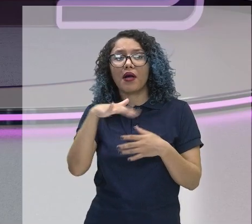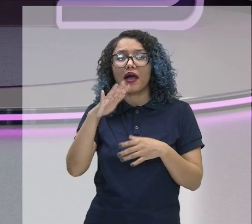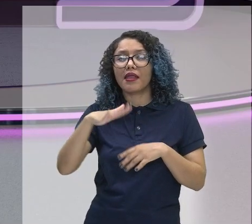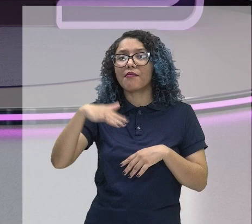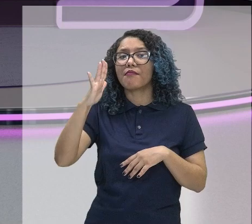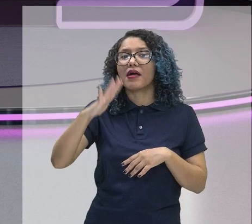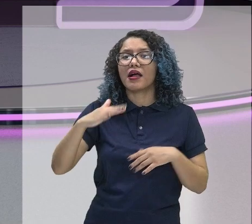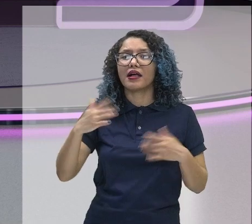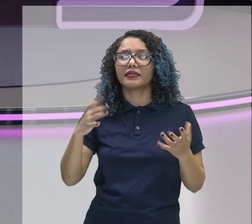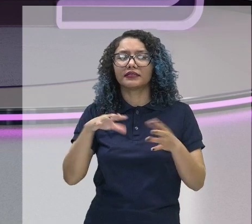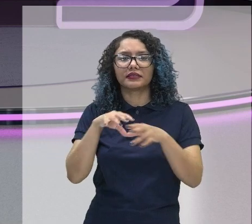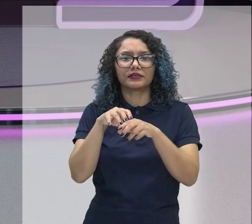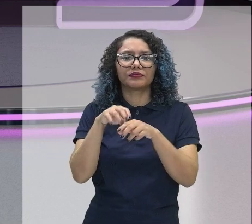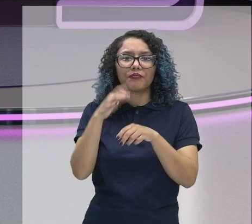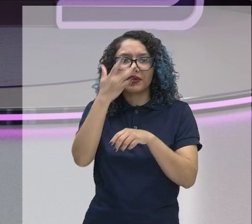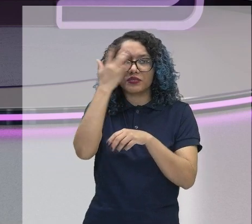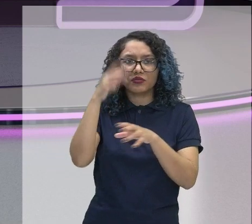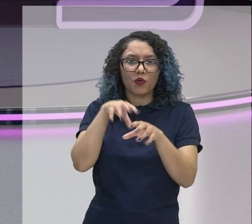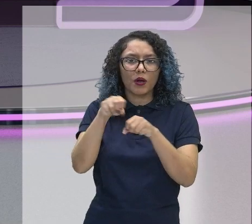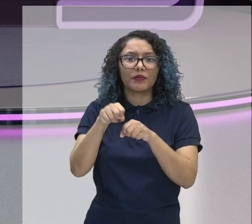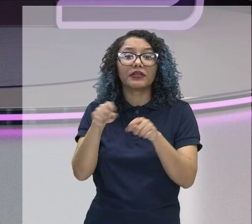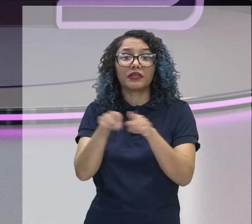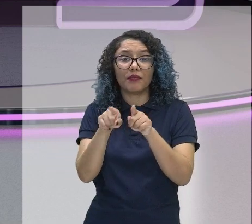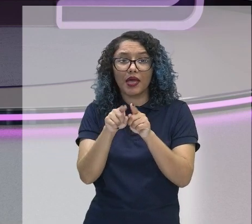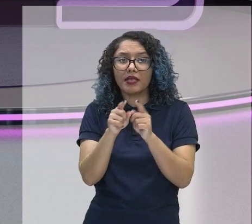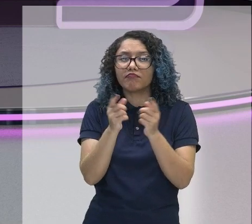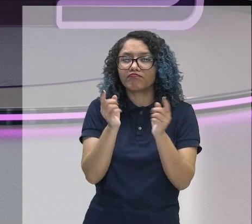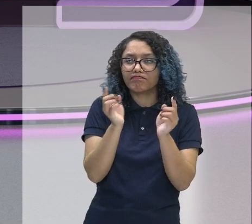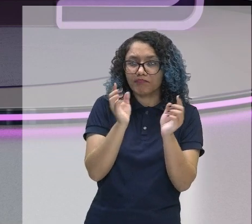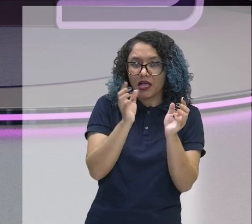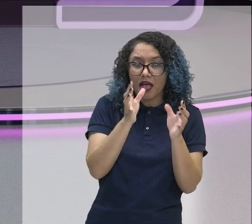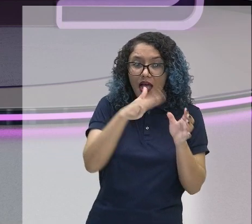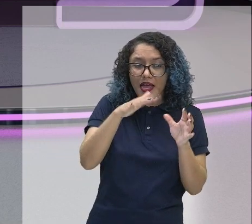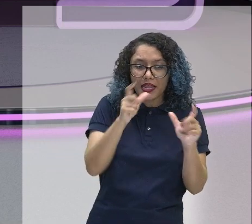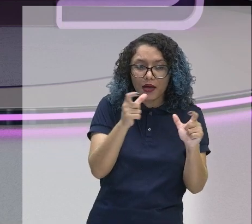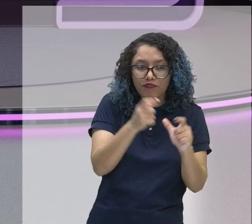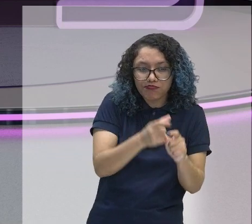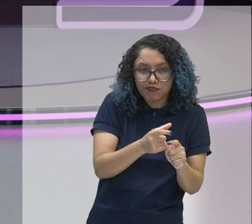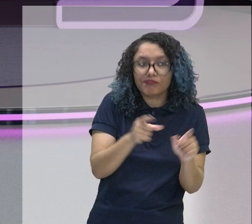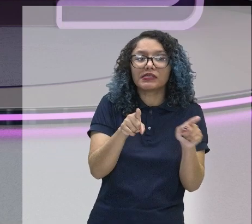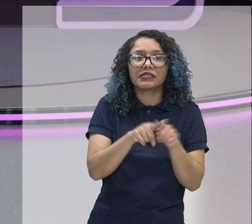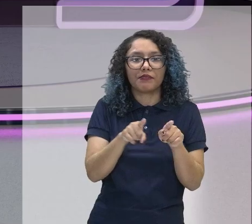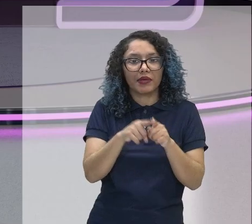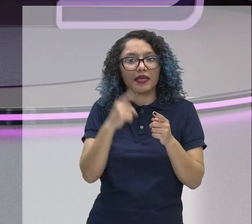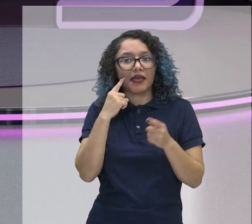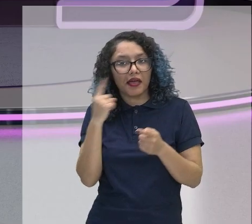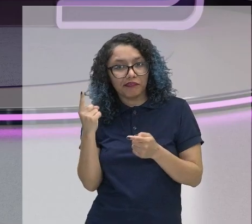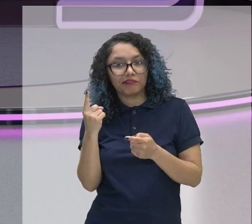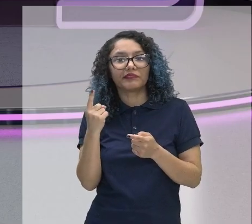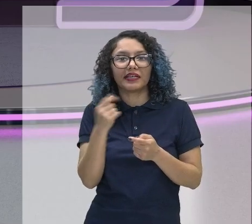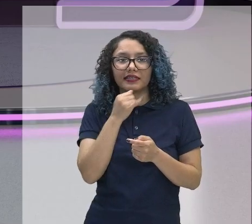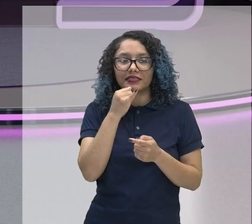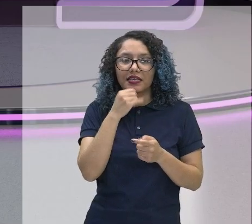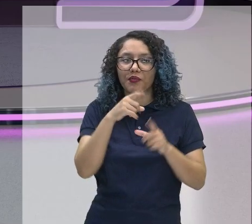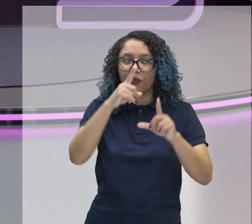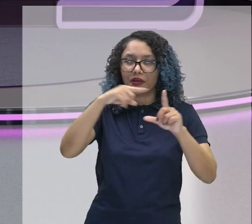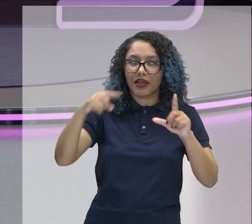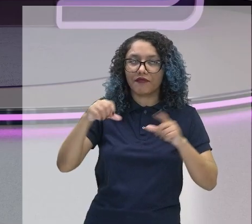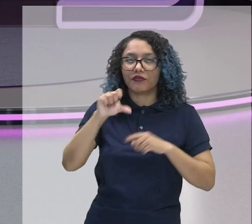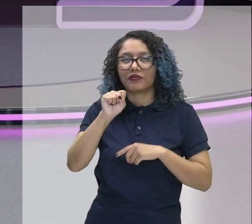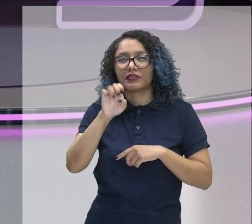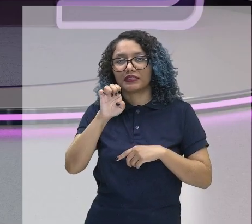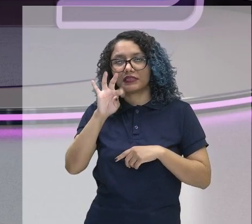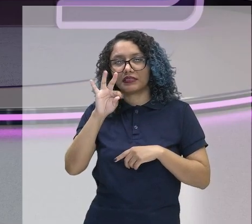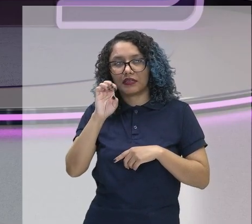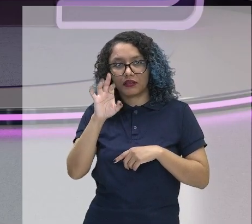tem concluintes e também qual é a menor, tá certo? Então, esse é o nosso gráfico de setores. E agora nós vamos para outro